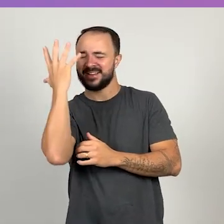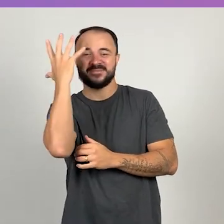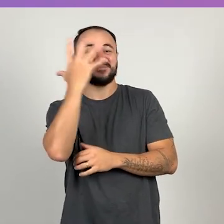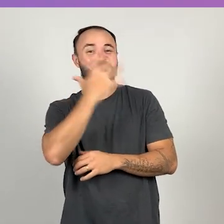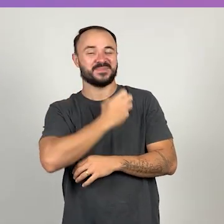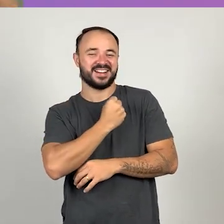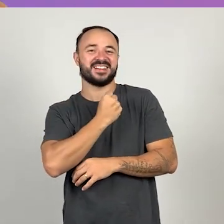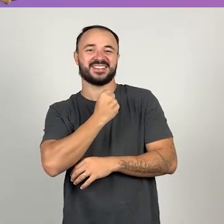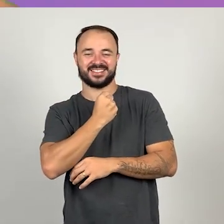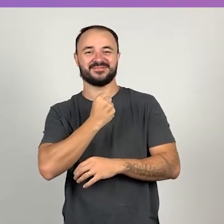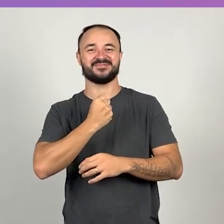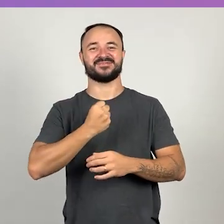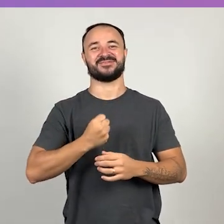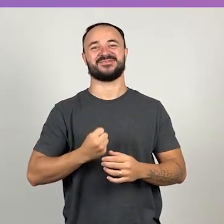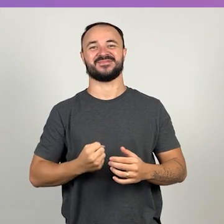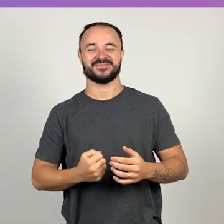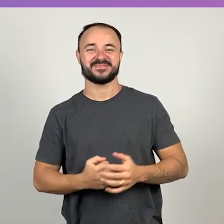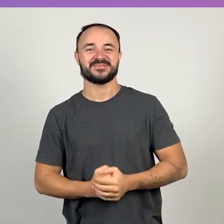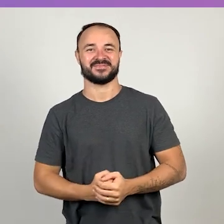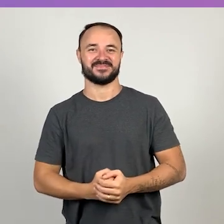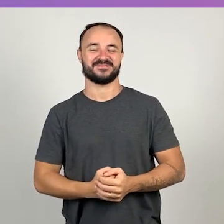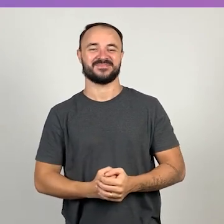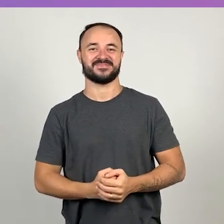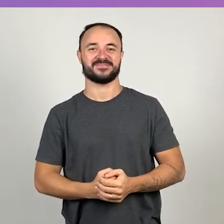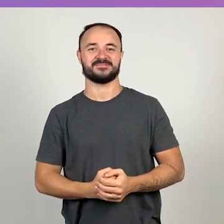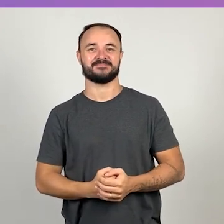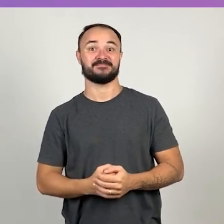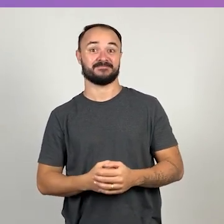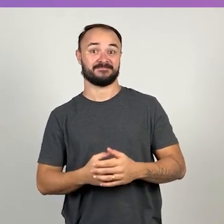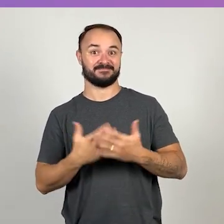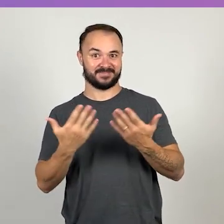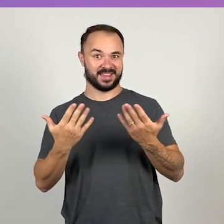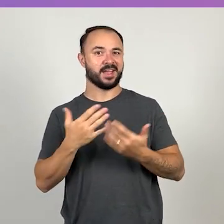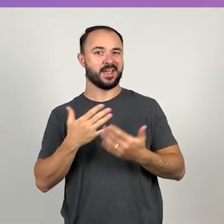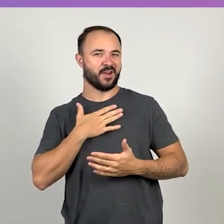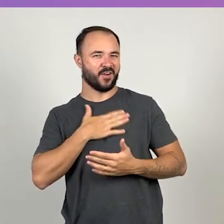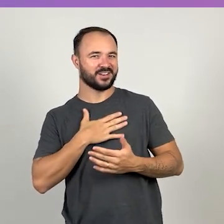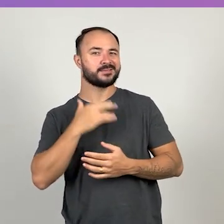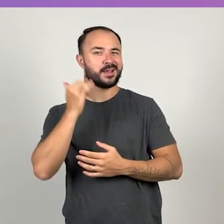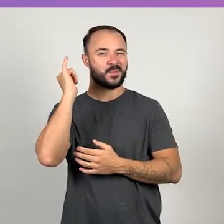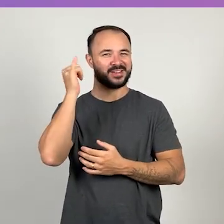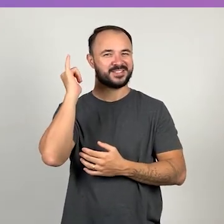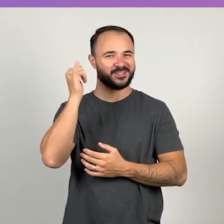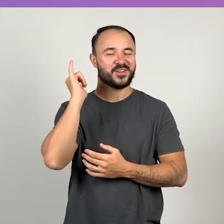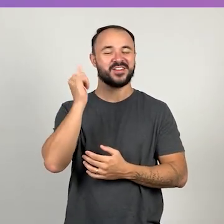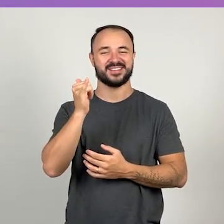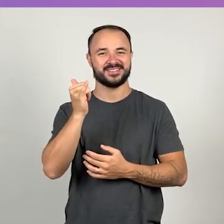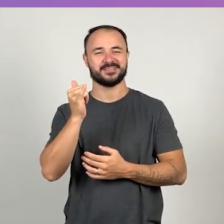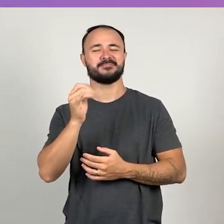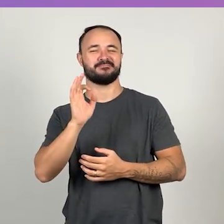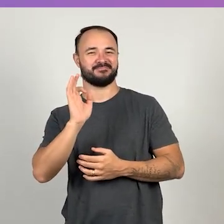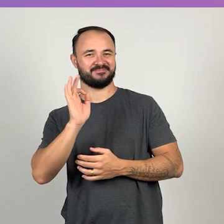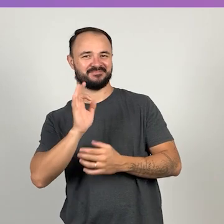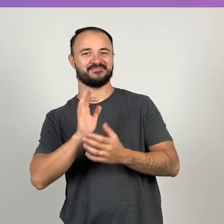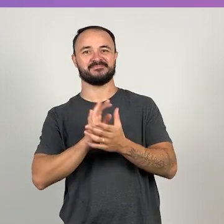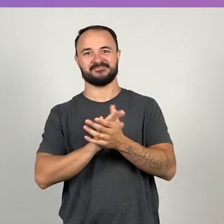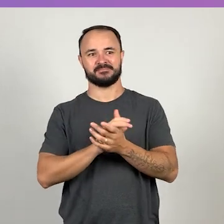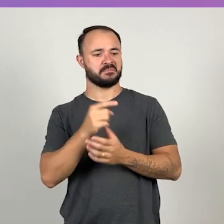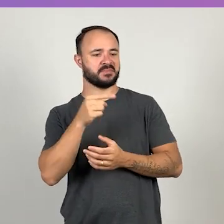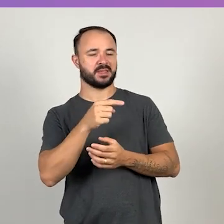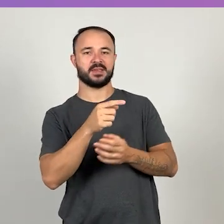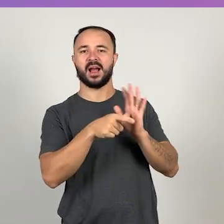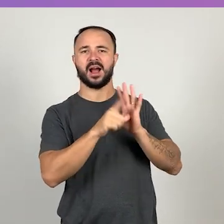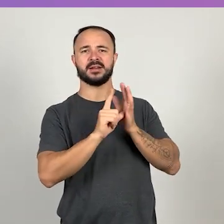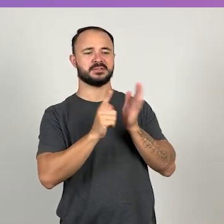historinha, porque ela é uma gracinha. Gostaram da nossa história, crianças? Ele era